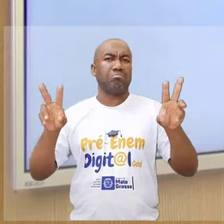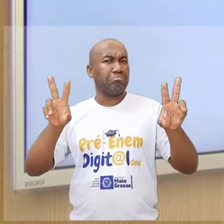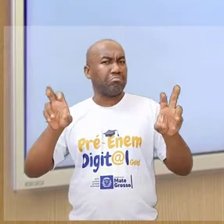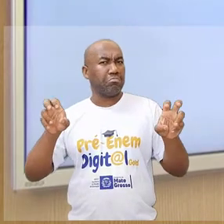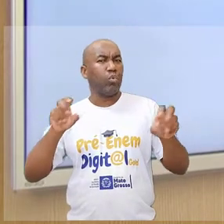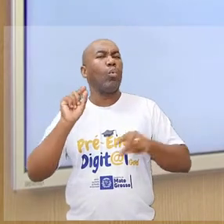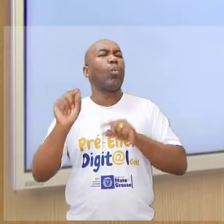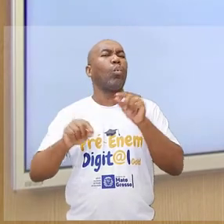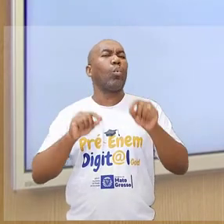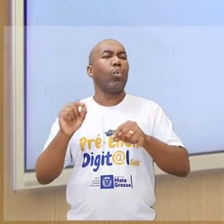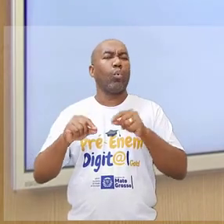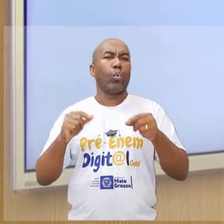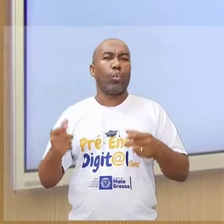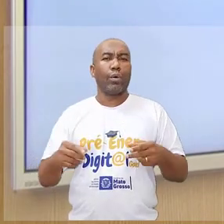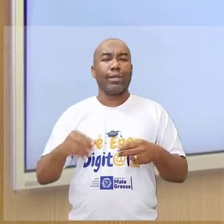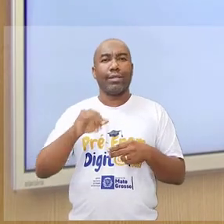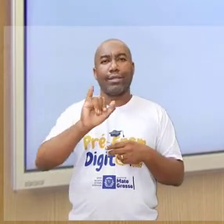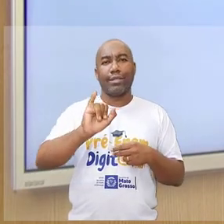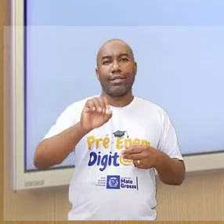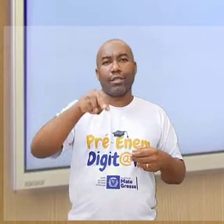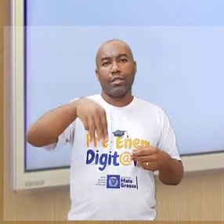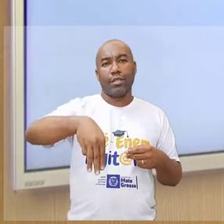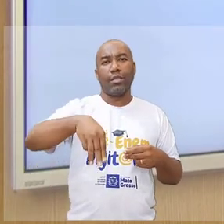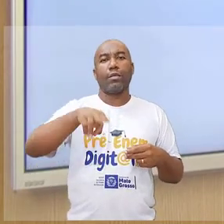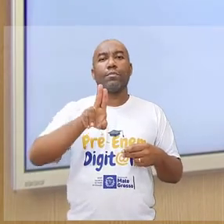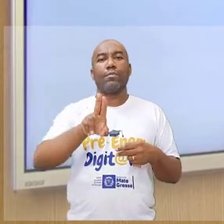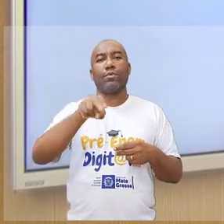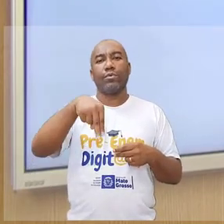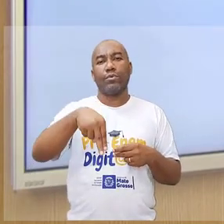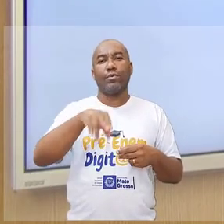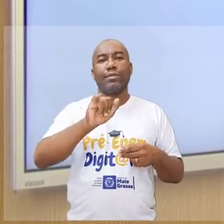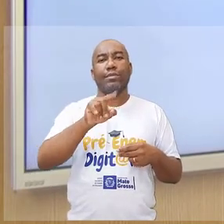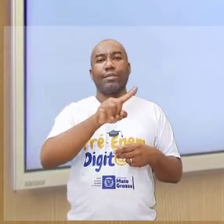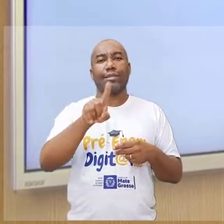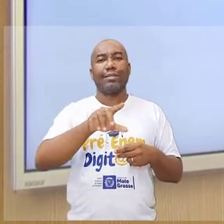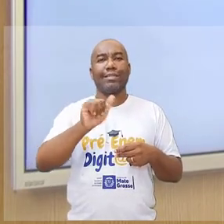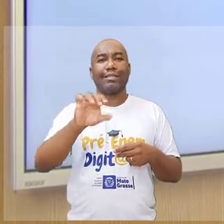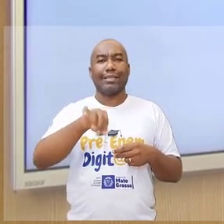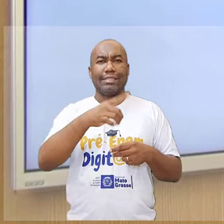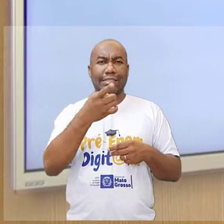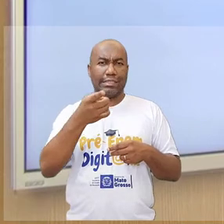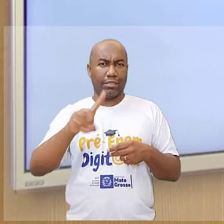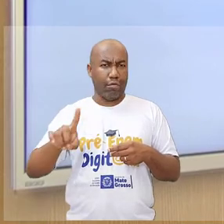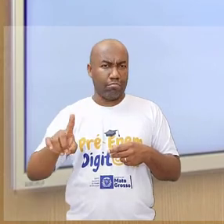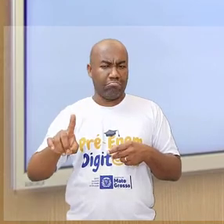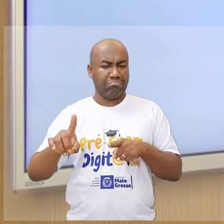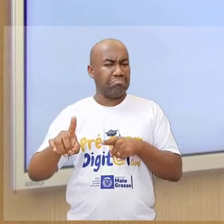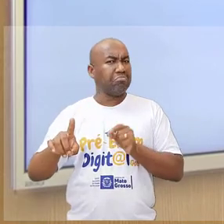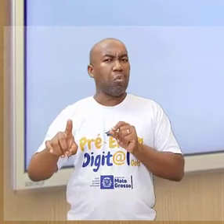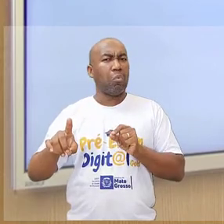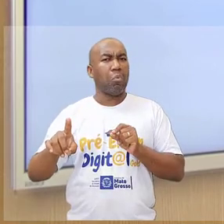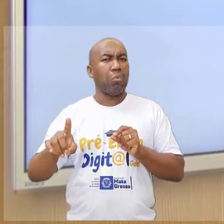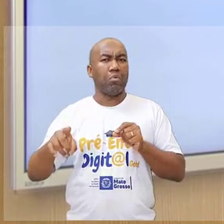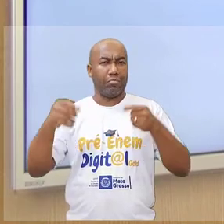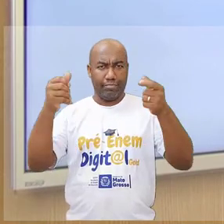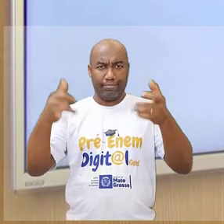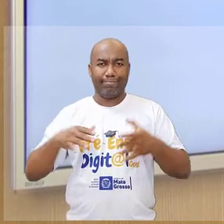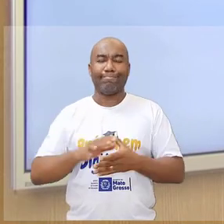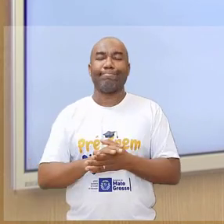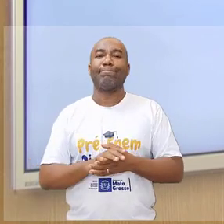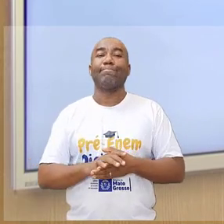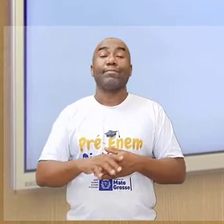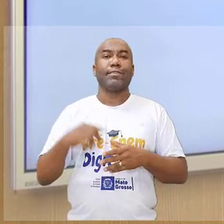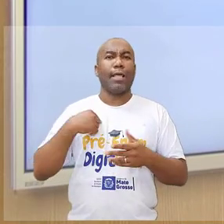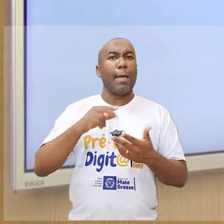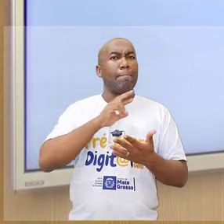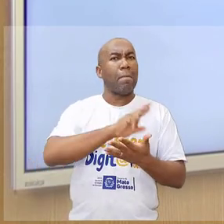trabalhar é o tema imunização. Nós vamos falar agora sobre os tipos de imunização,